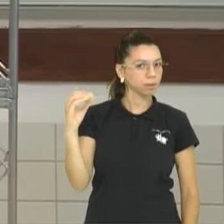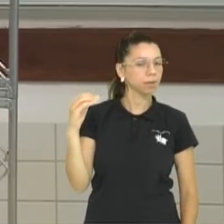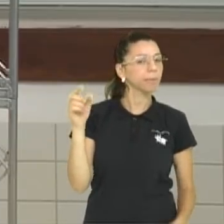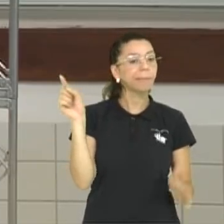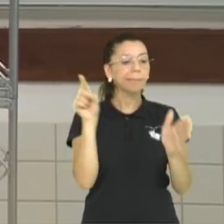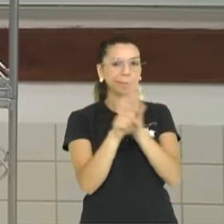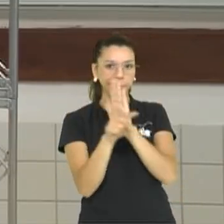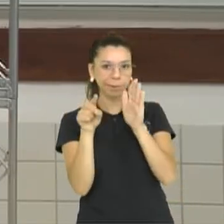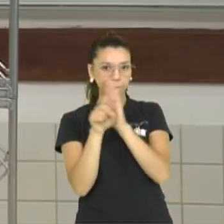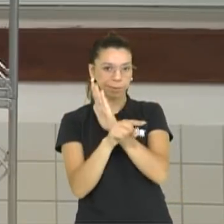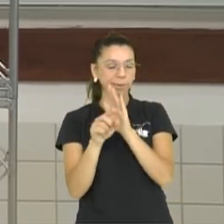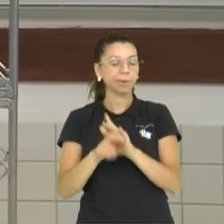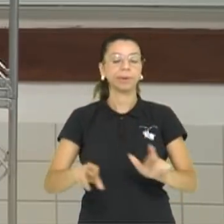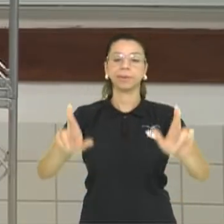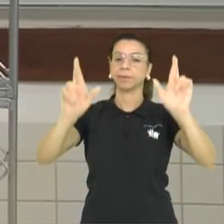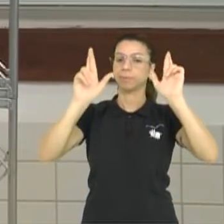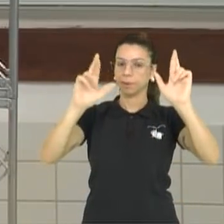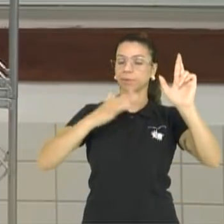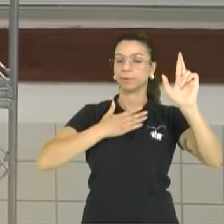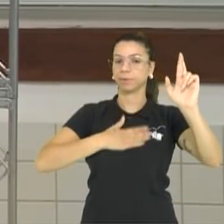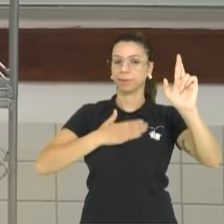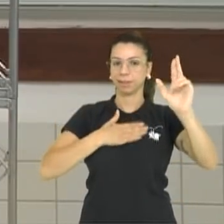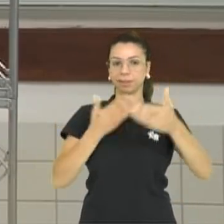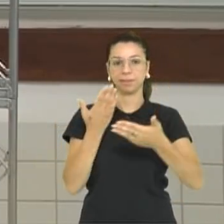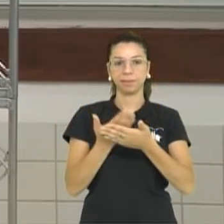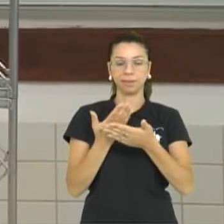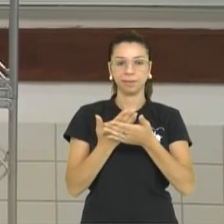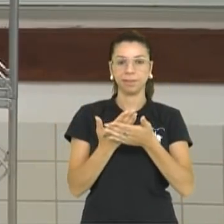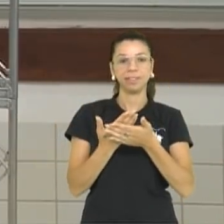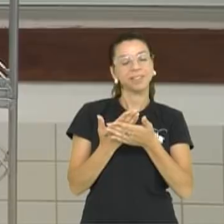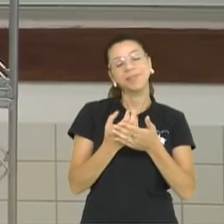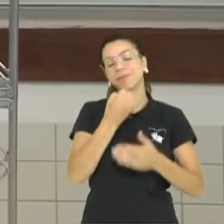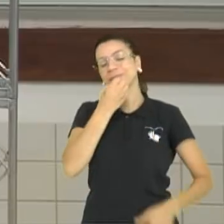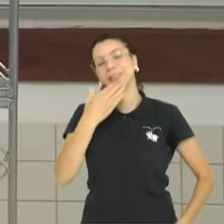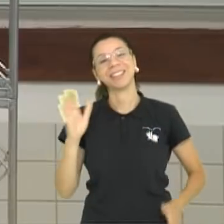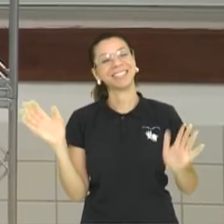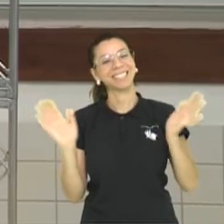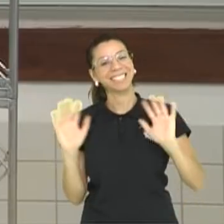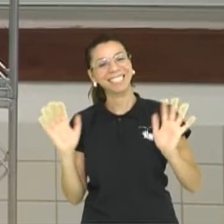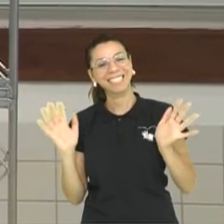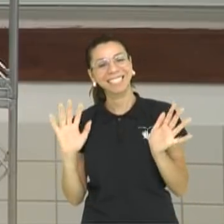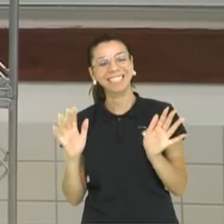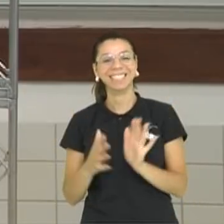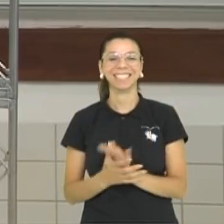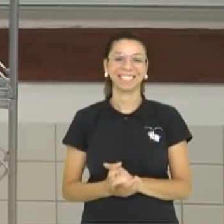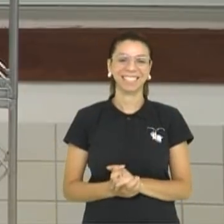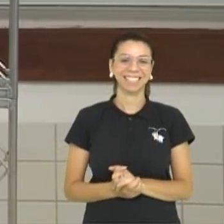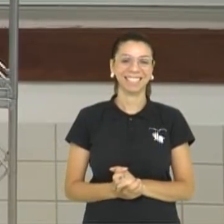pergunte. Espero que vocês tenham gostado da aula de hoje, estudem, fiquem bem e até a próxima aula.